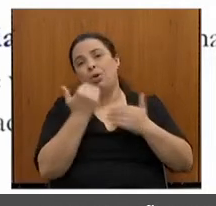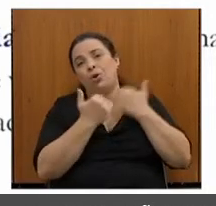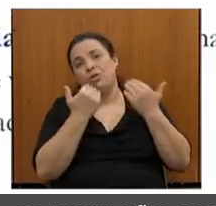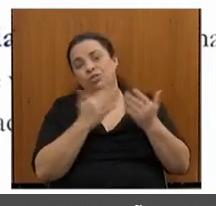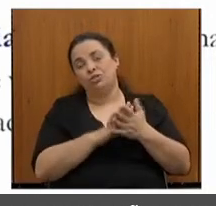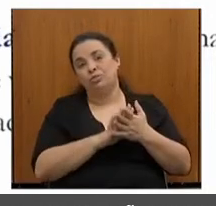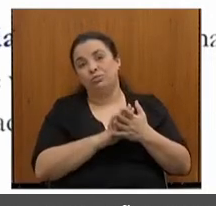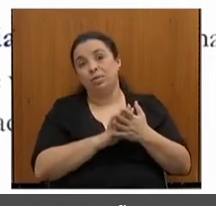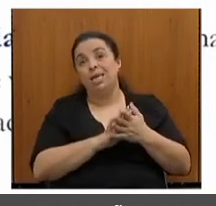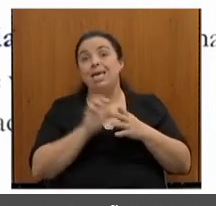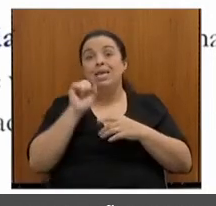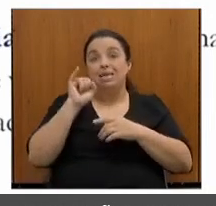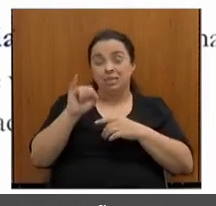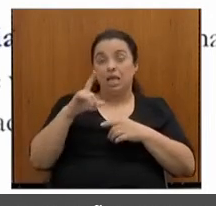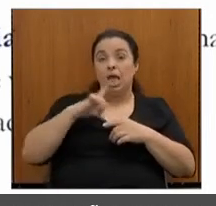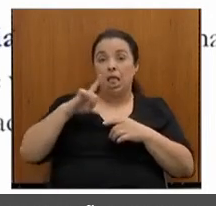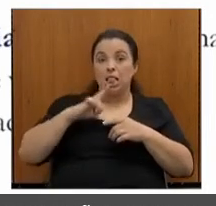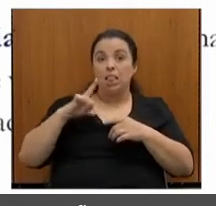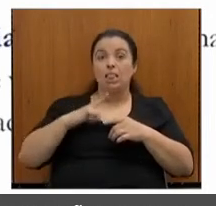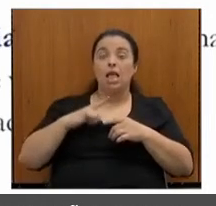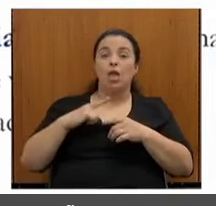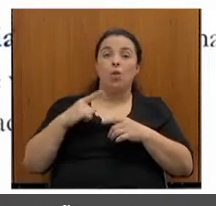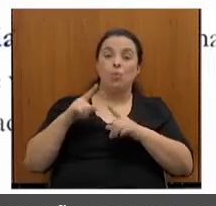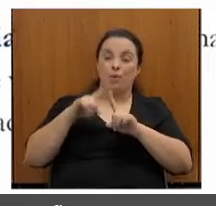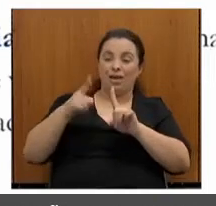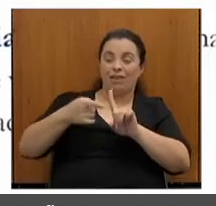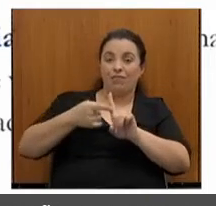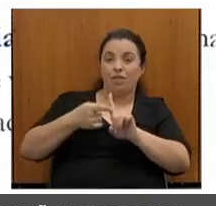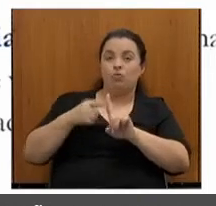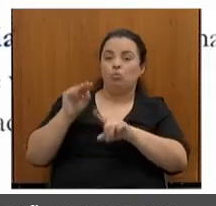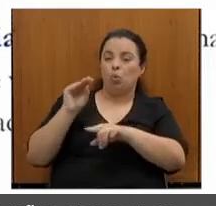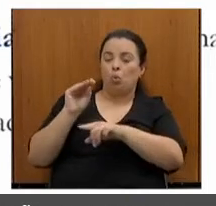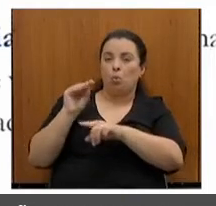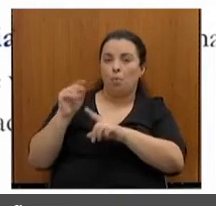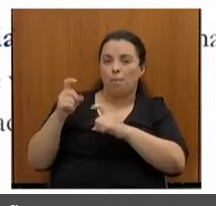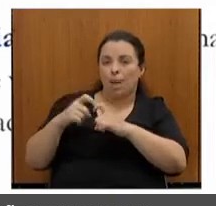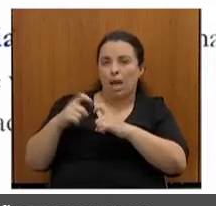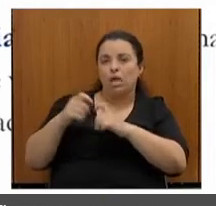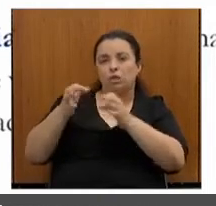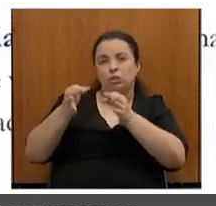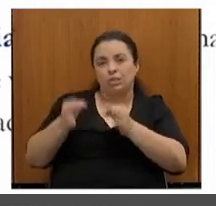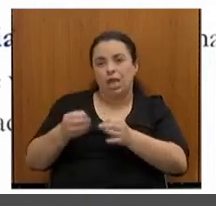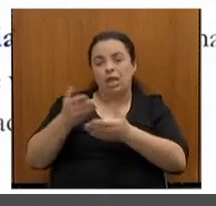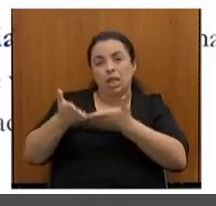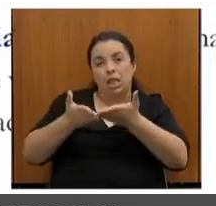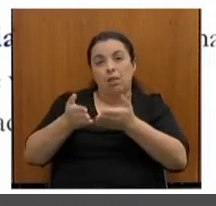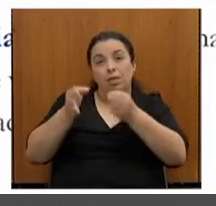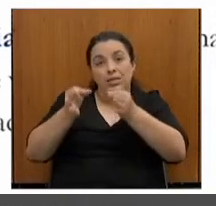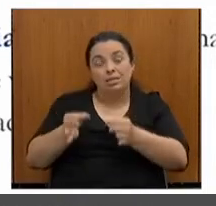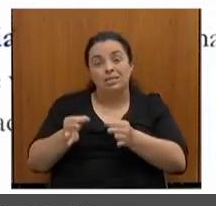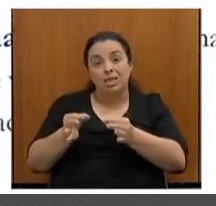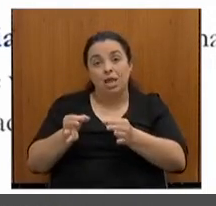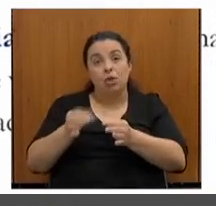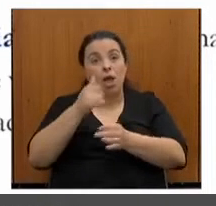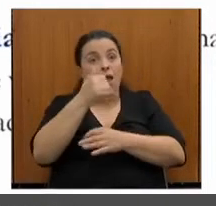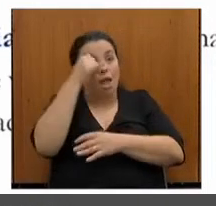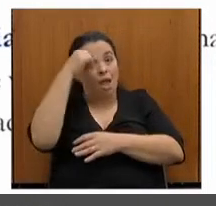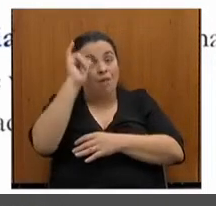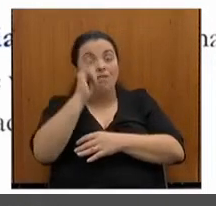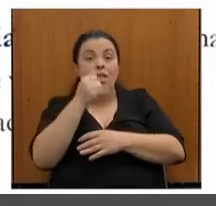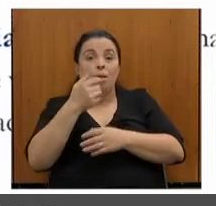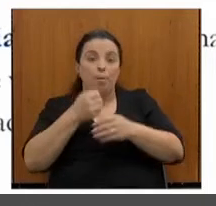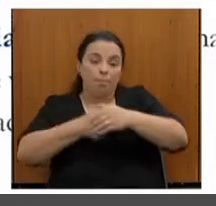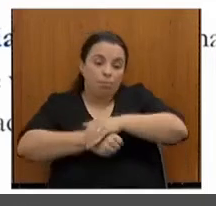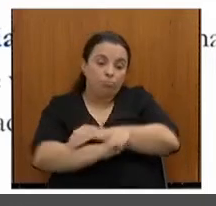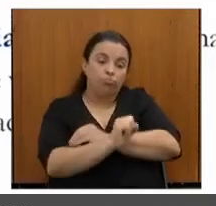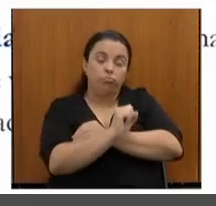impacte na sobrevivência dos bebês, né? Porque a morte nos primeiros 28 dias de vida está